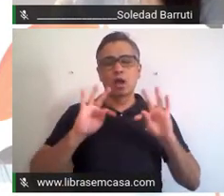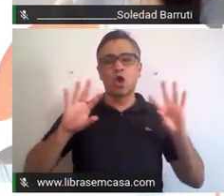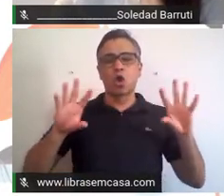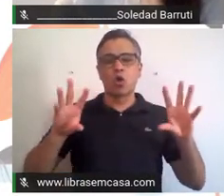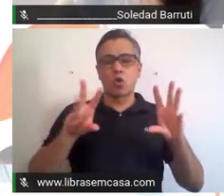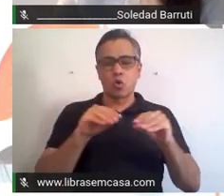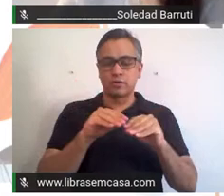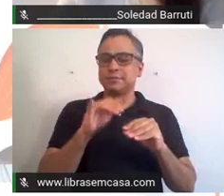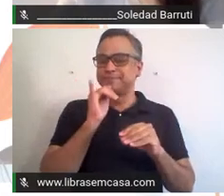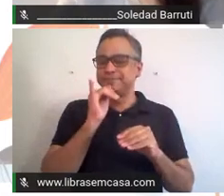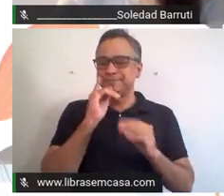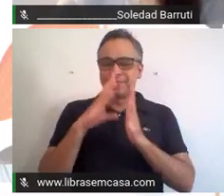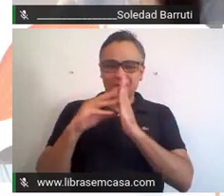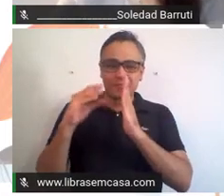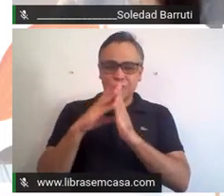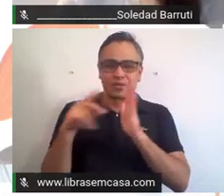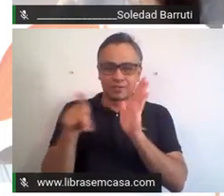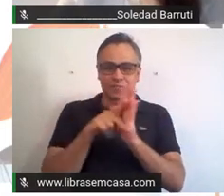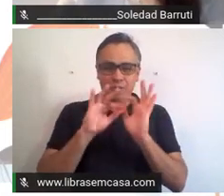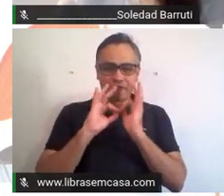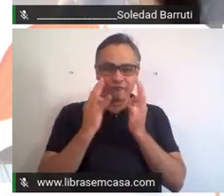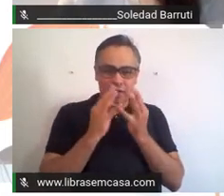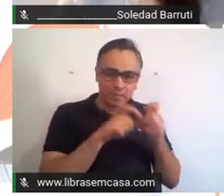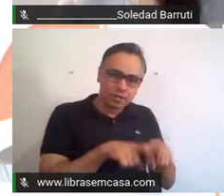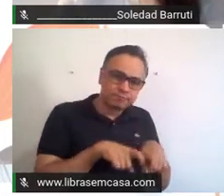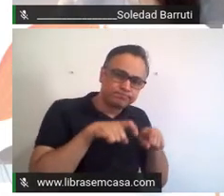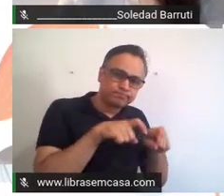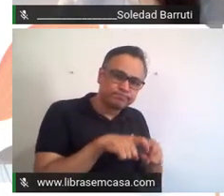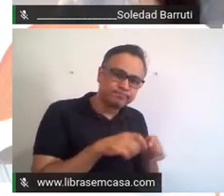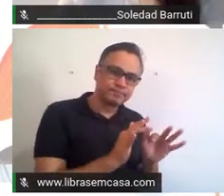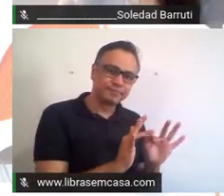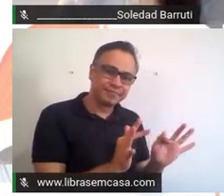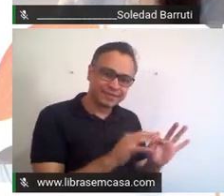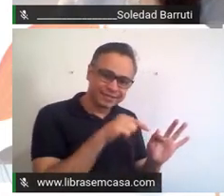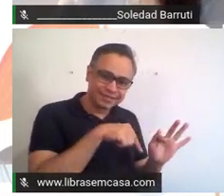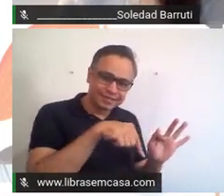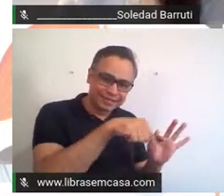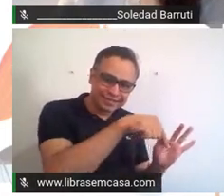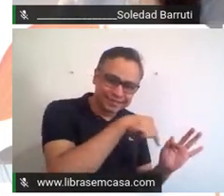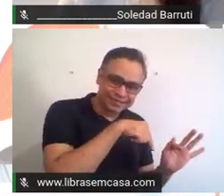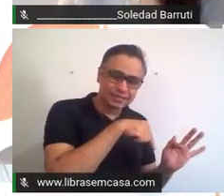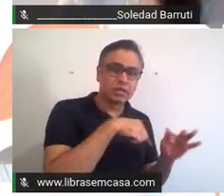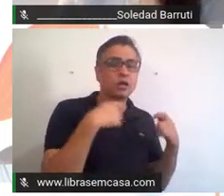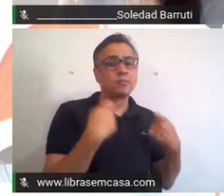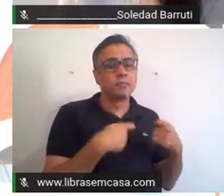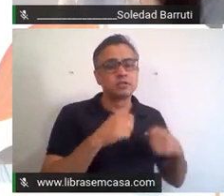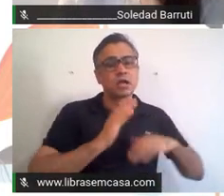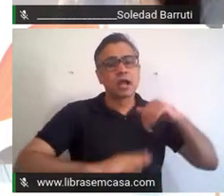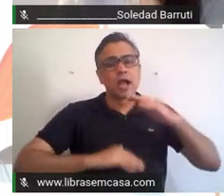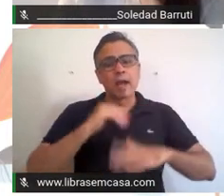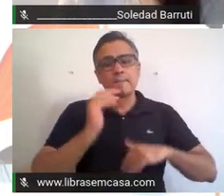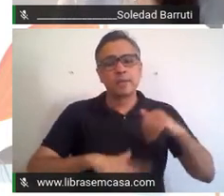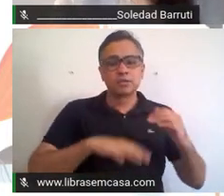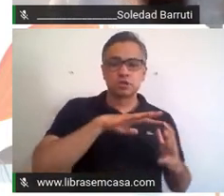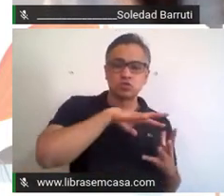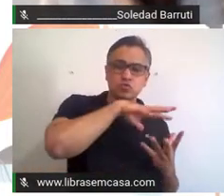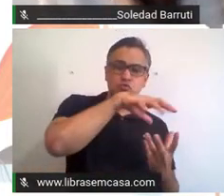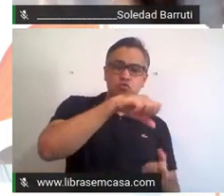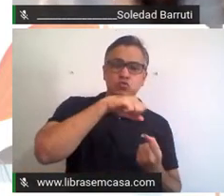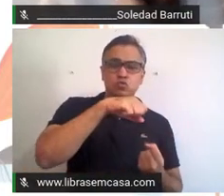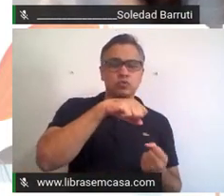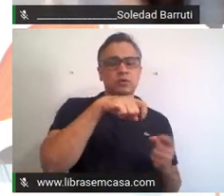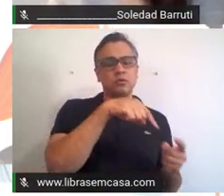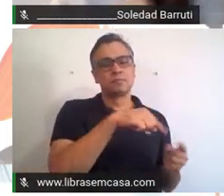agricultura familiar, ela precisa ter capacidade e sustentabilidade da sua produção.